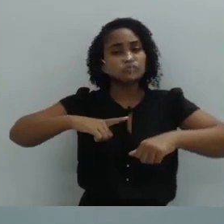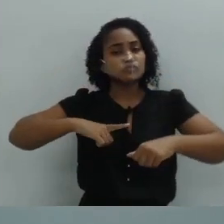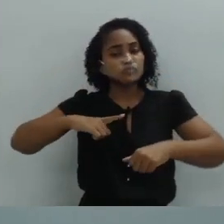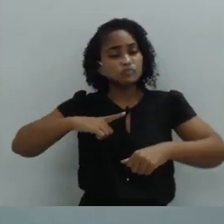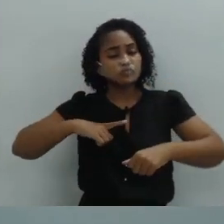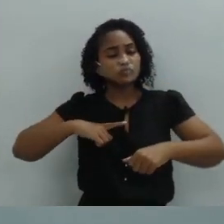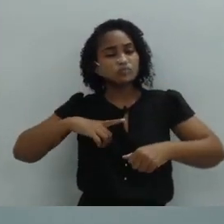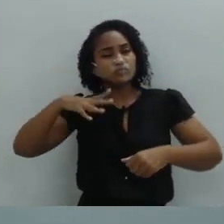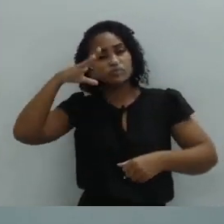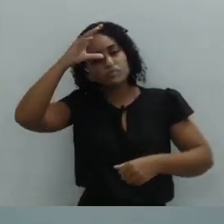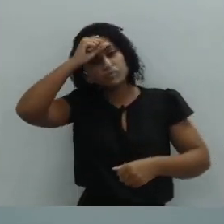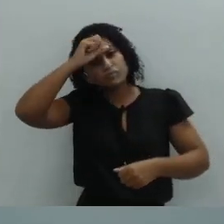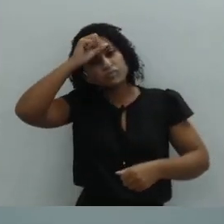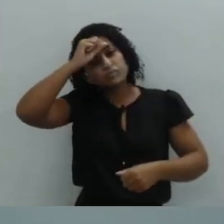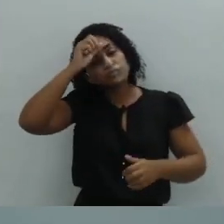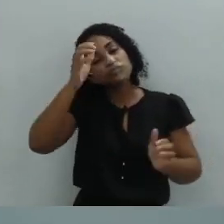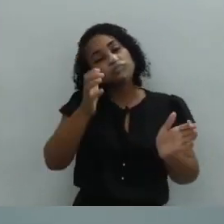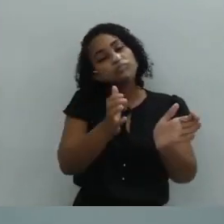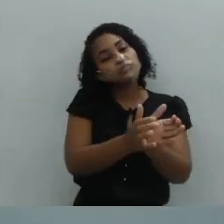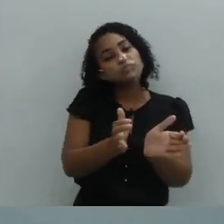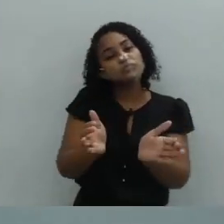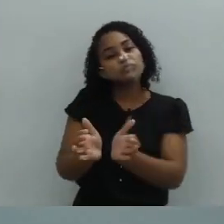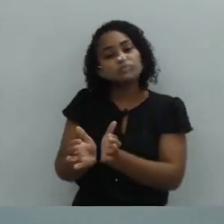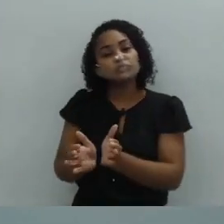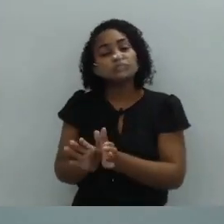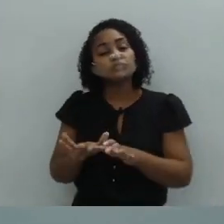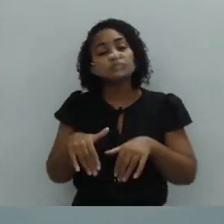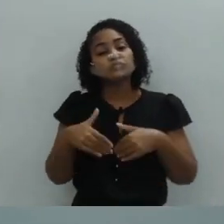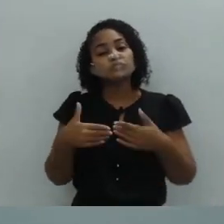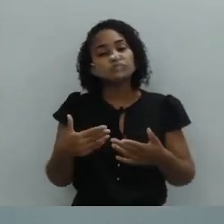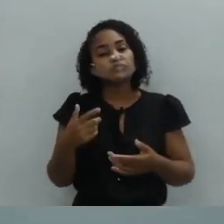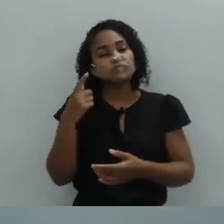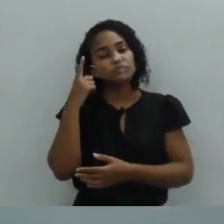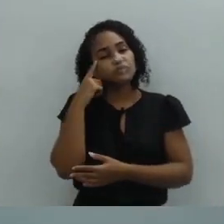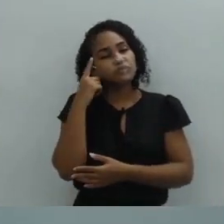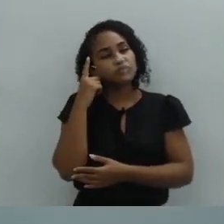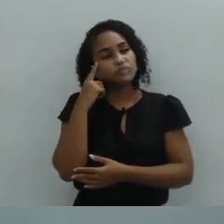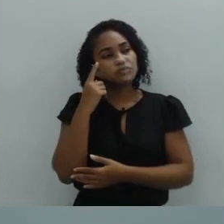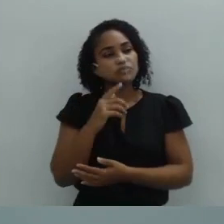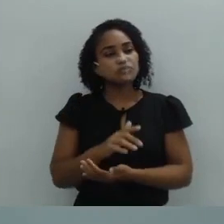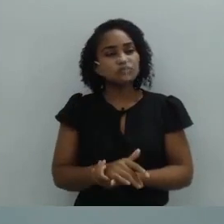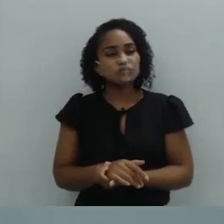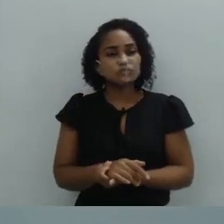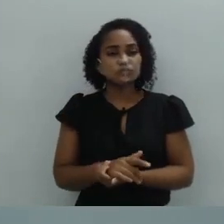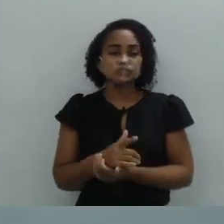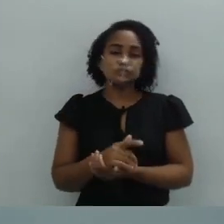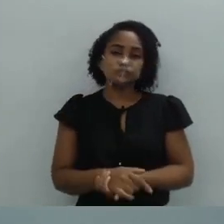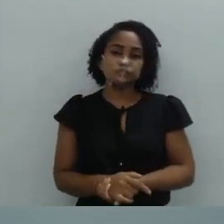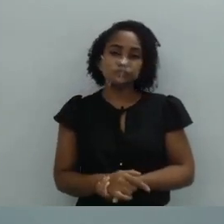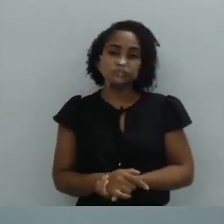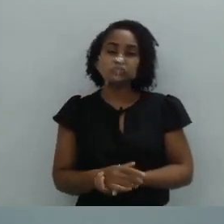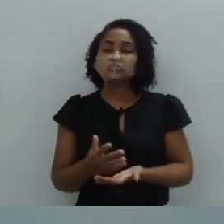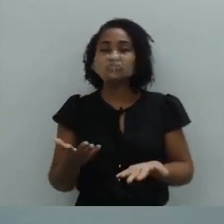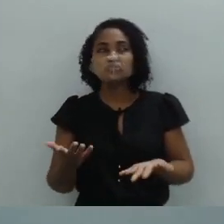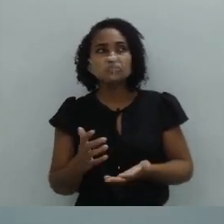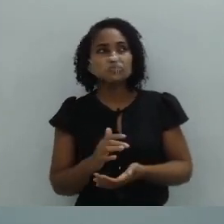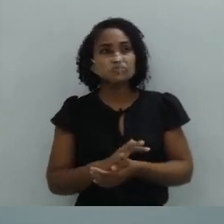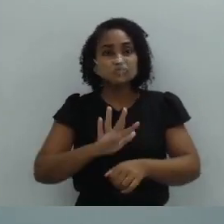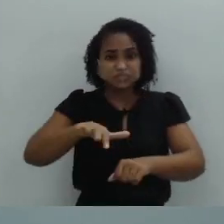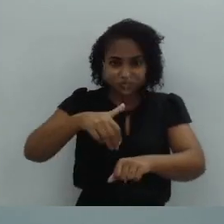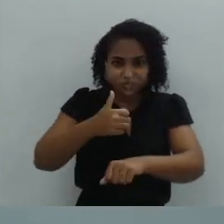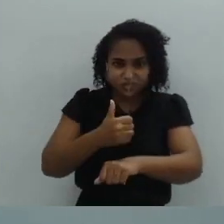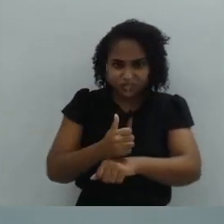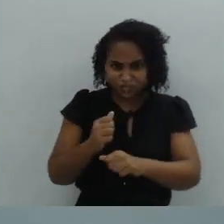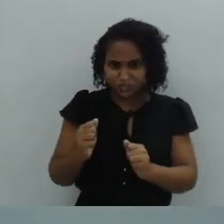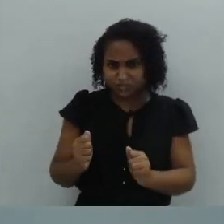poder aprender coletivamente. Então, vamos imaginar, que lugar de lazer poderia ser esse? Será que poderia ser uma